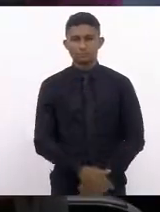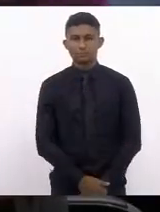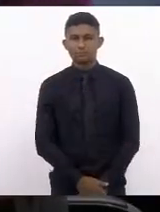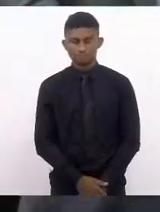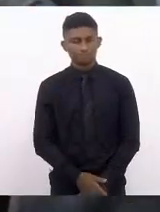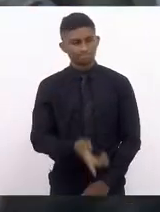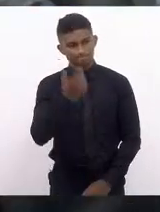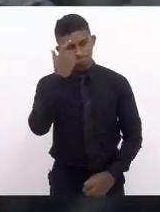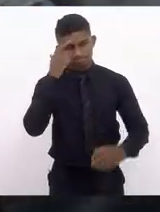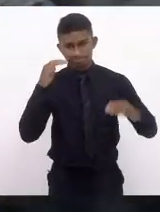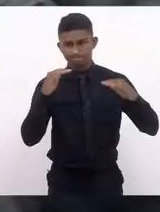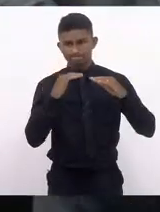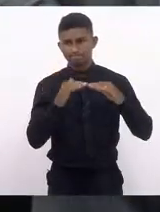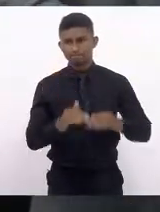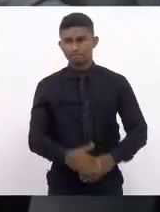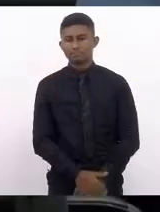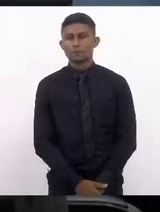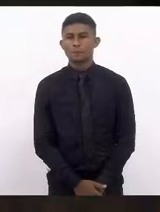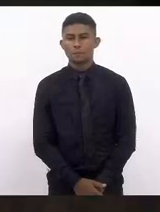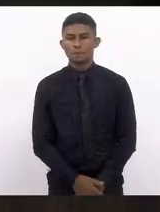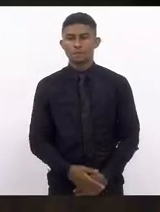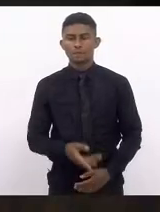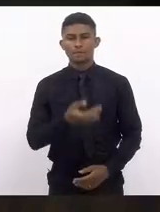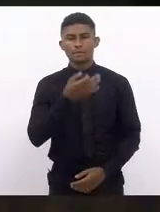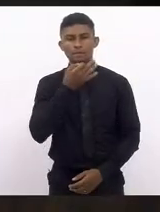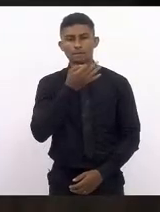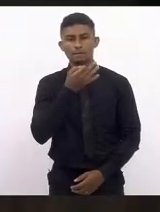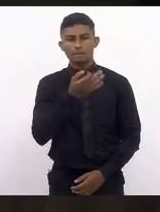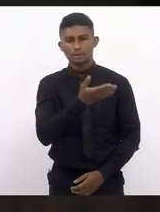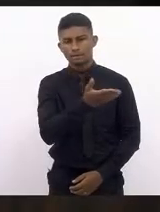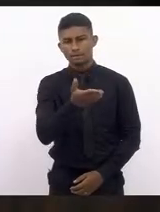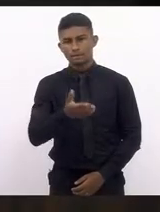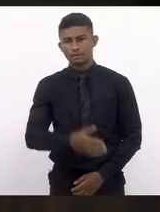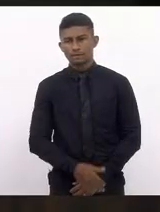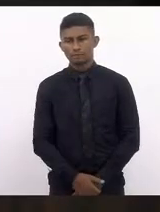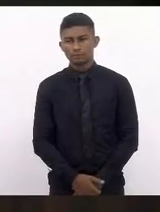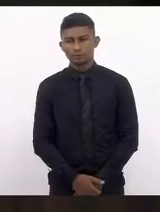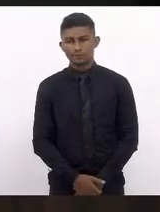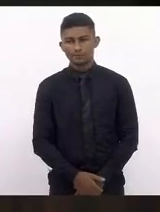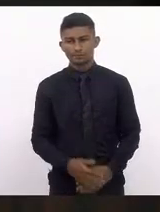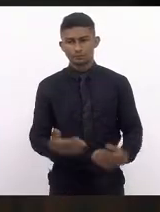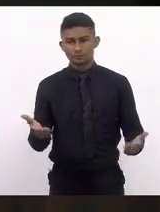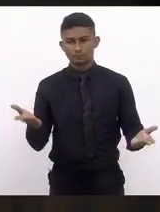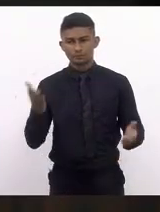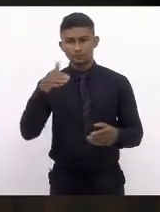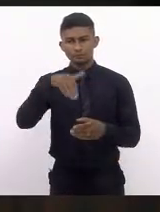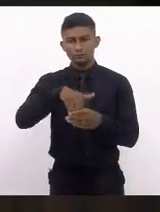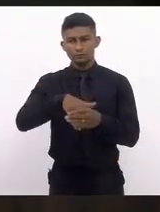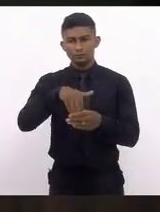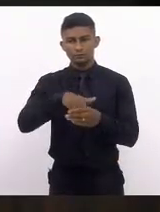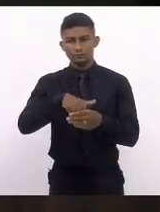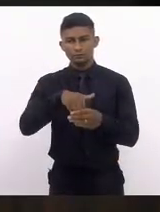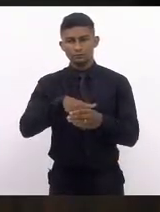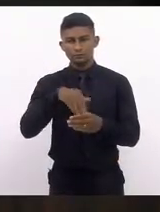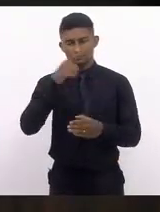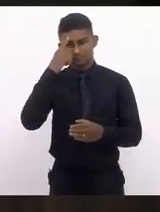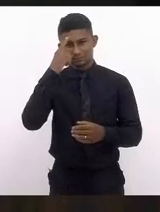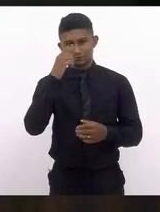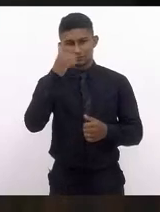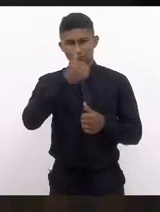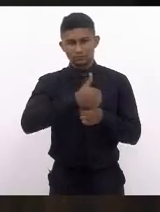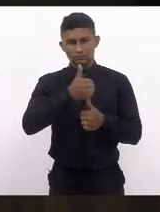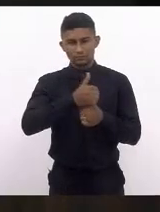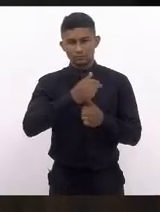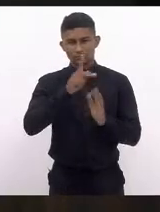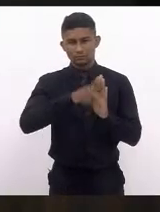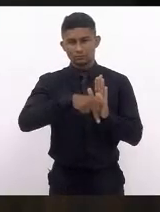é favorável peças pareceres emitidos em votação o substitutivo